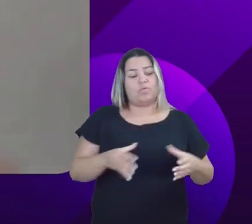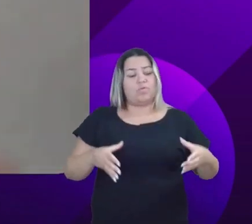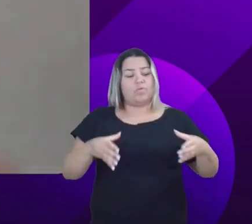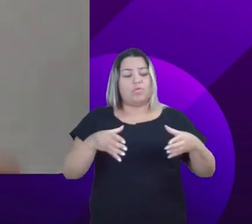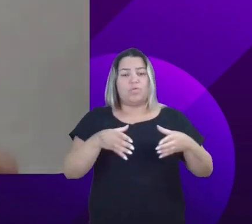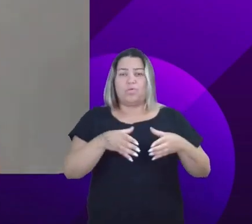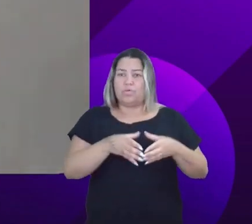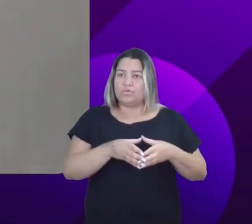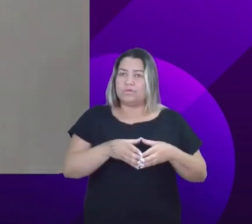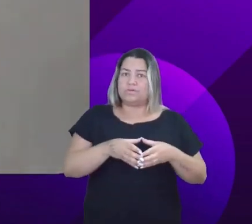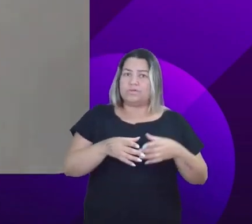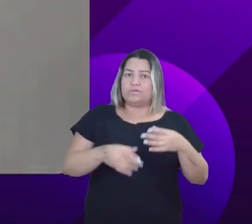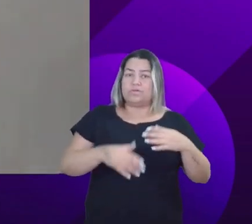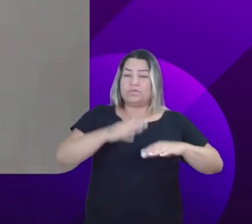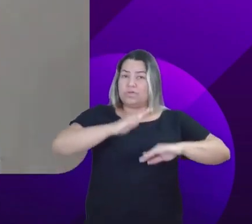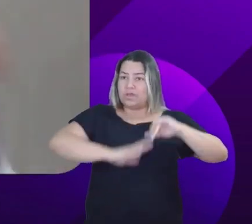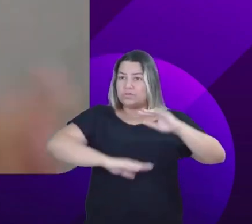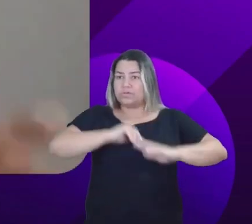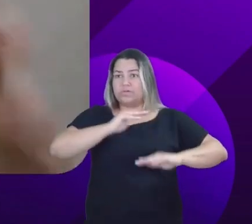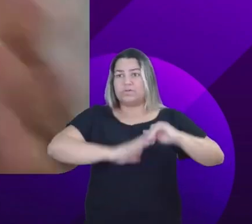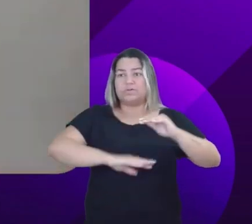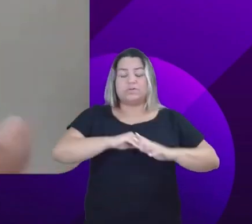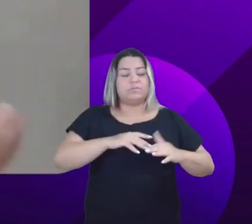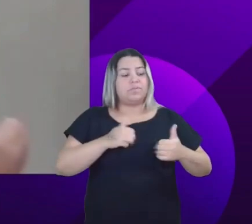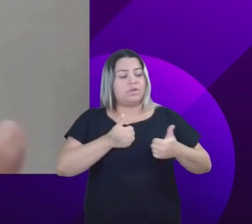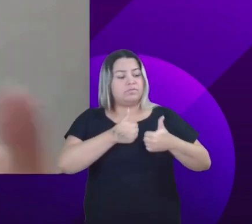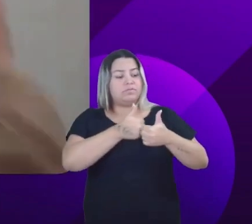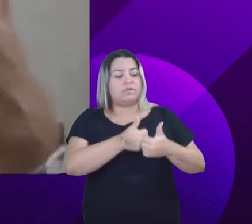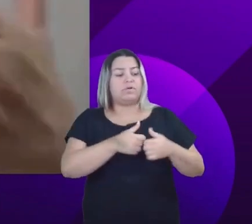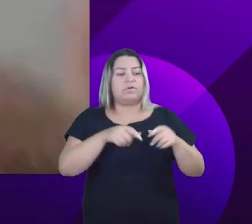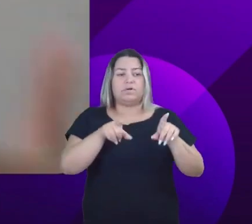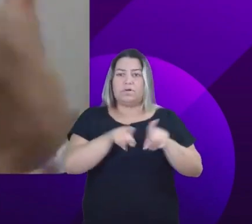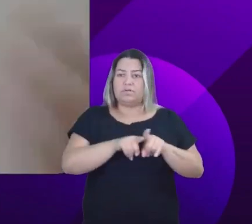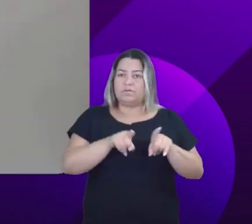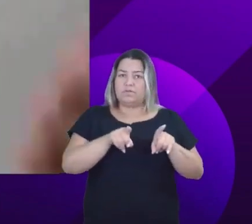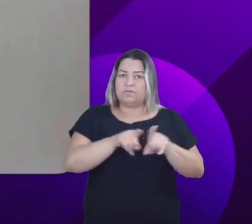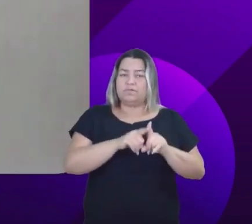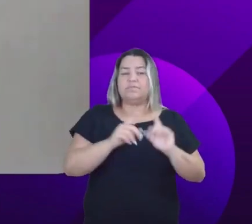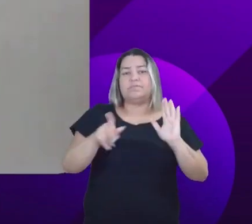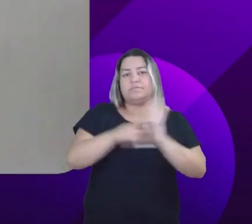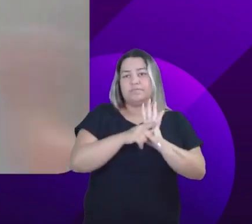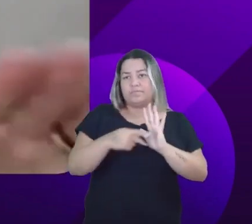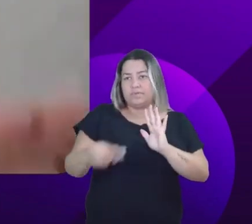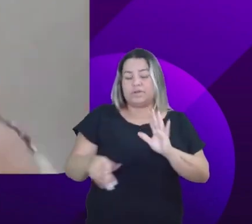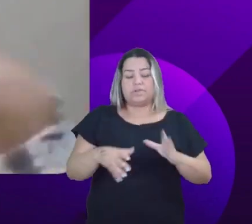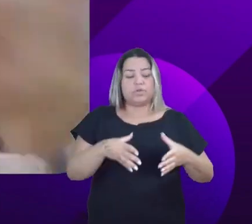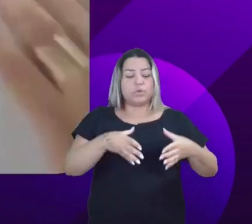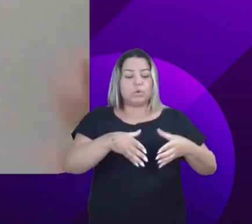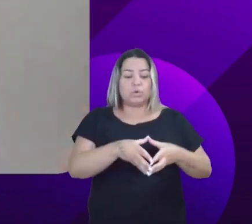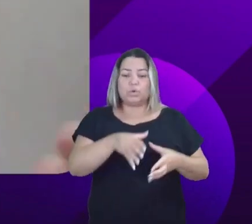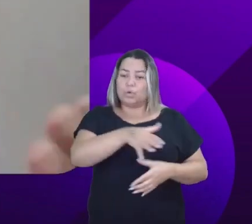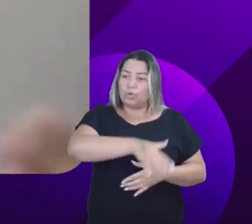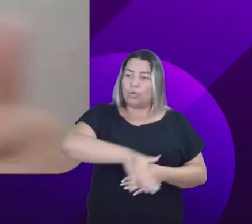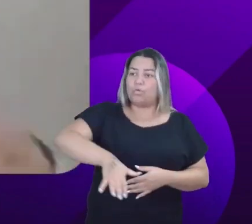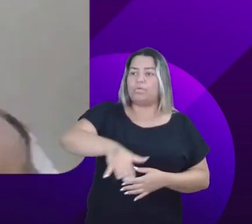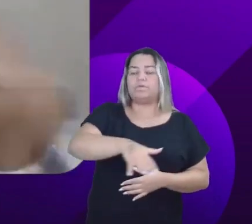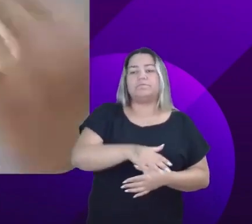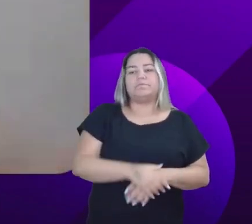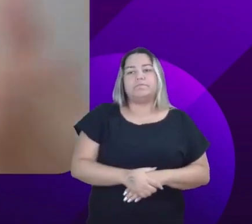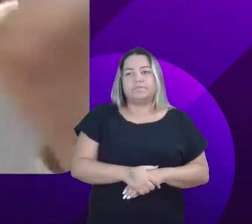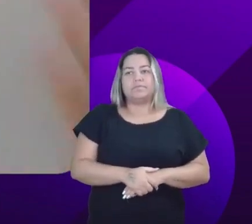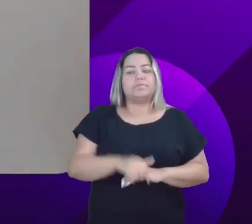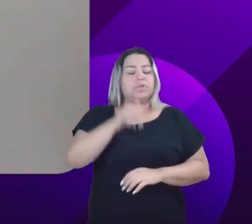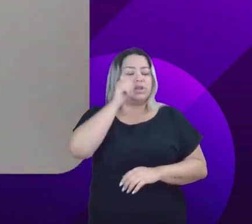de ações destinadas especificamente para este público, né? Nós temos um conjunto